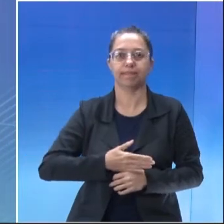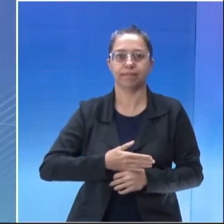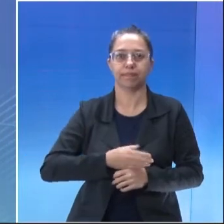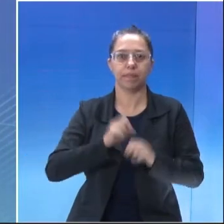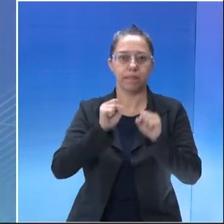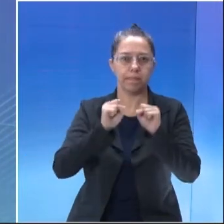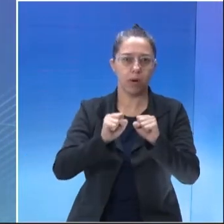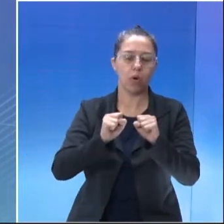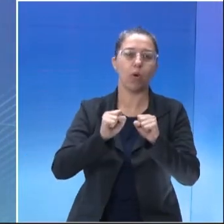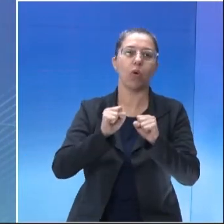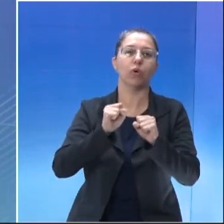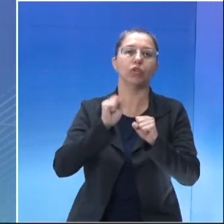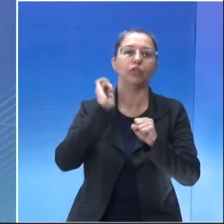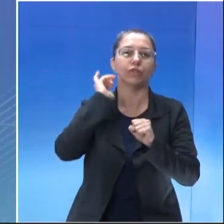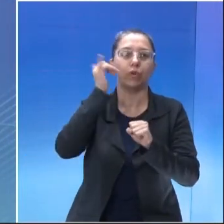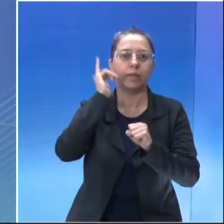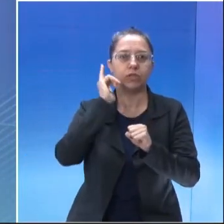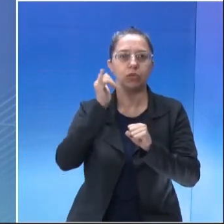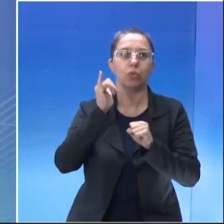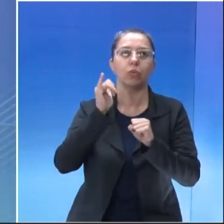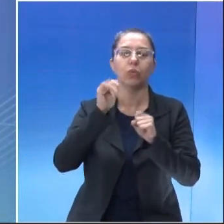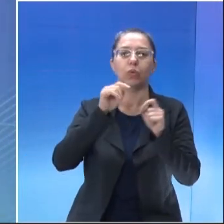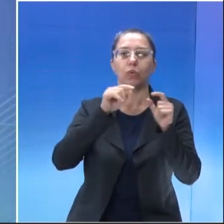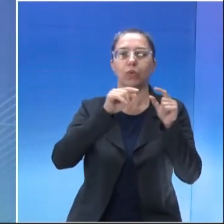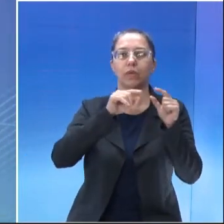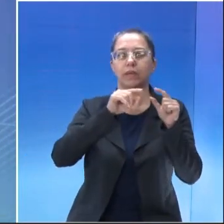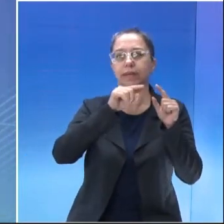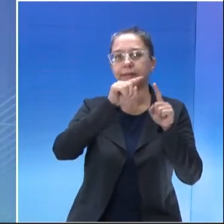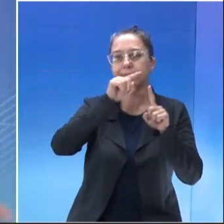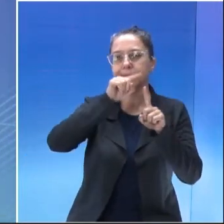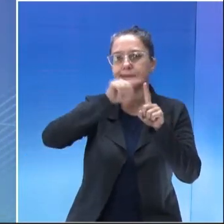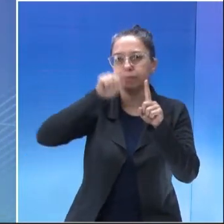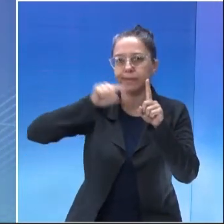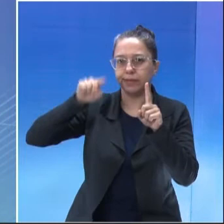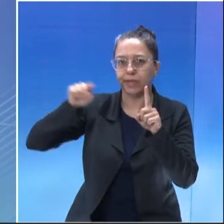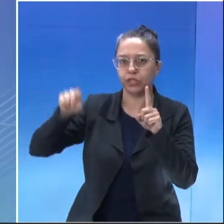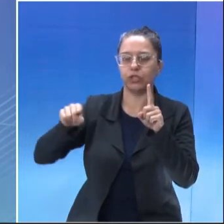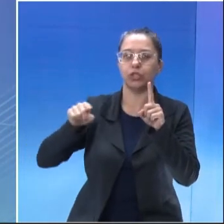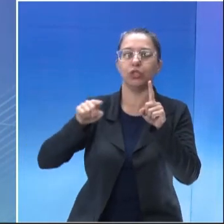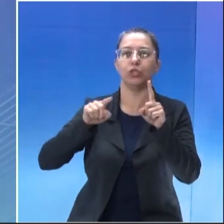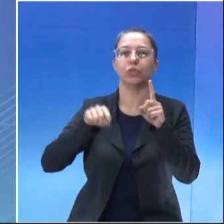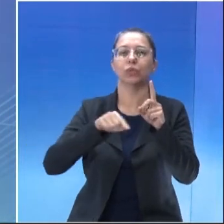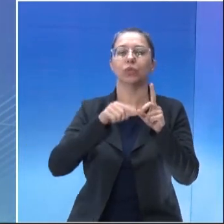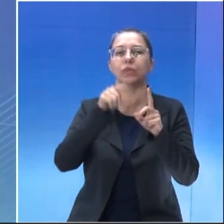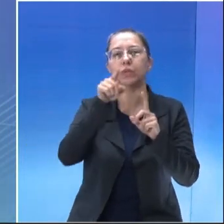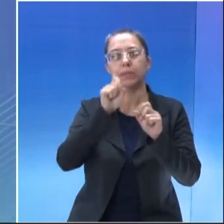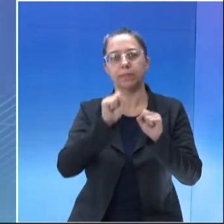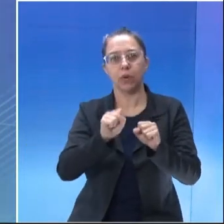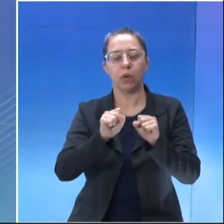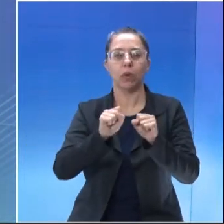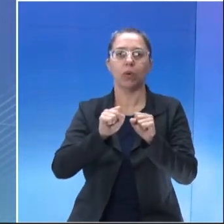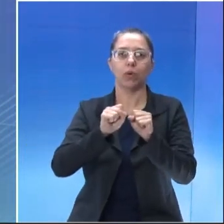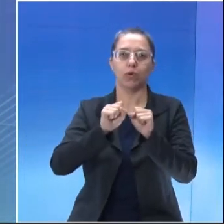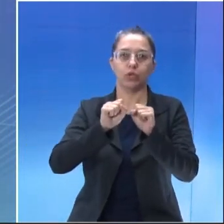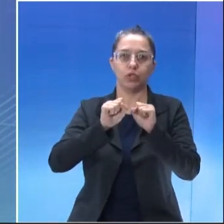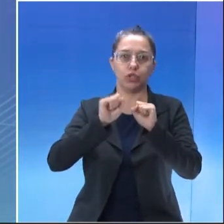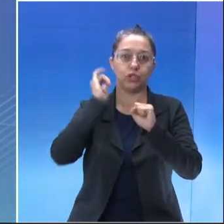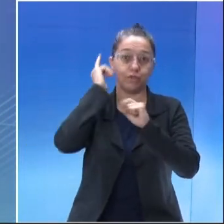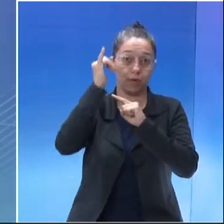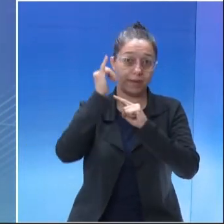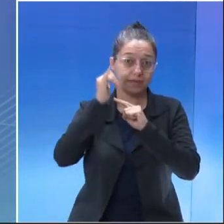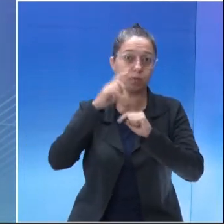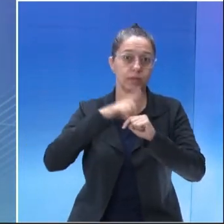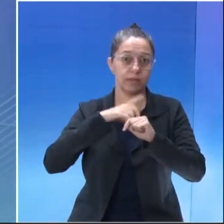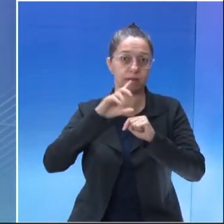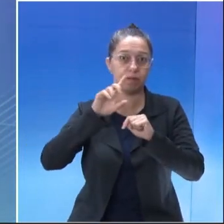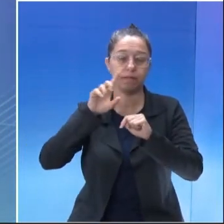trazer dados estatísticos, você pode trazer algo que foi noticiado e você tem que comprovar aquele fato,